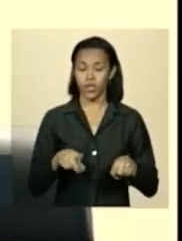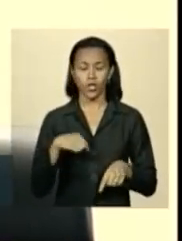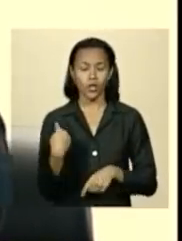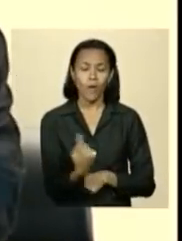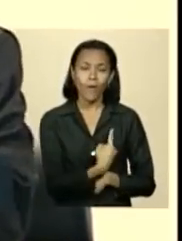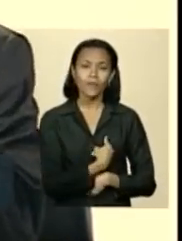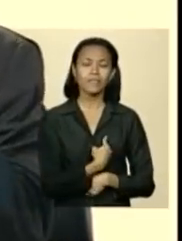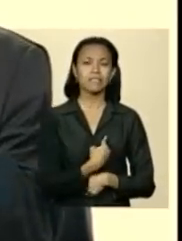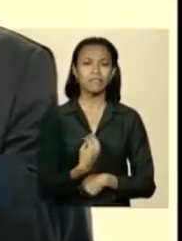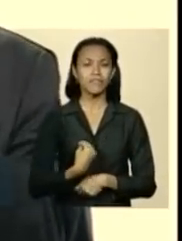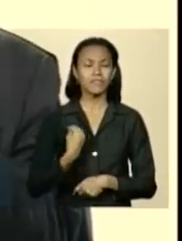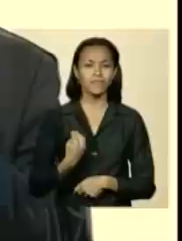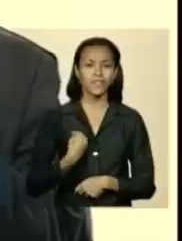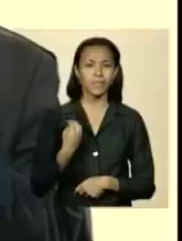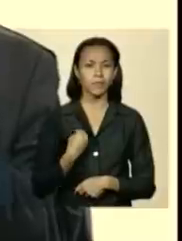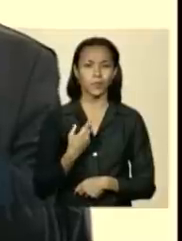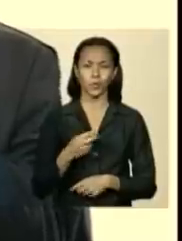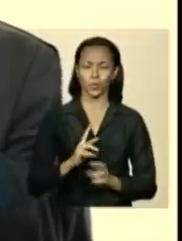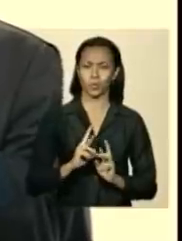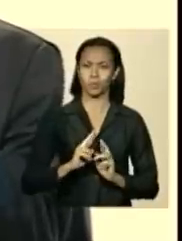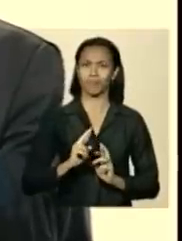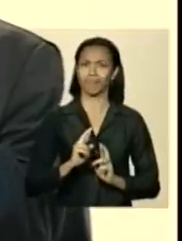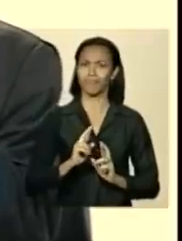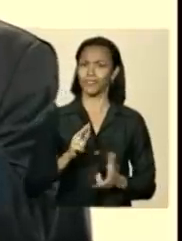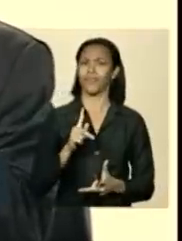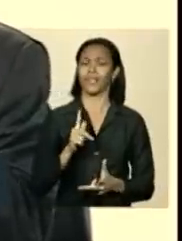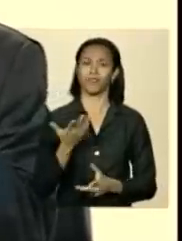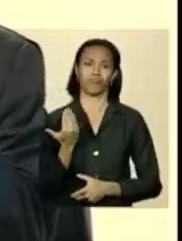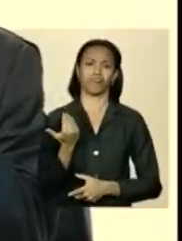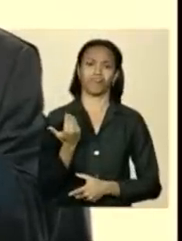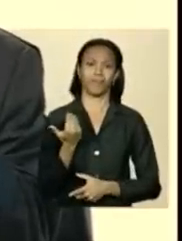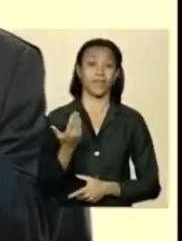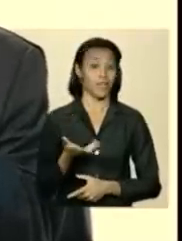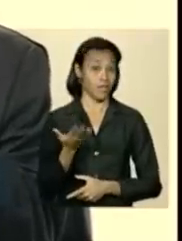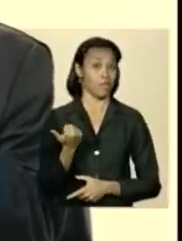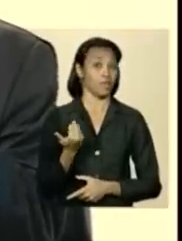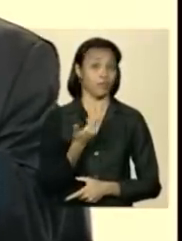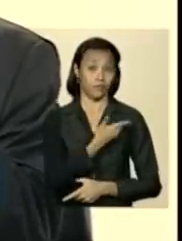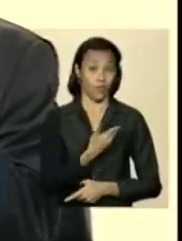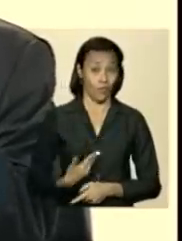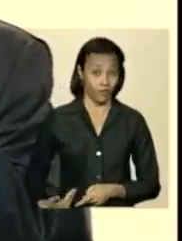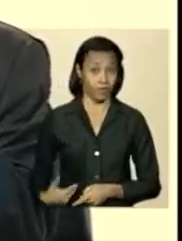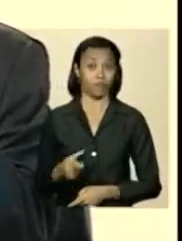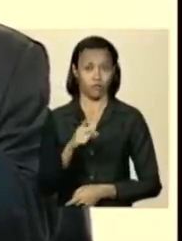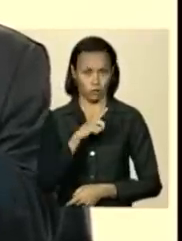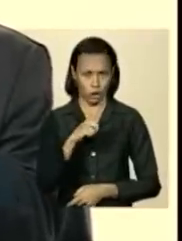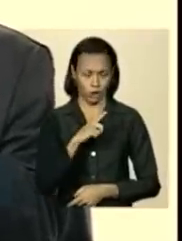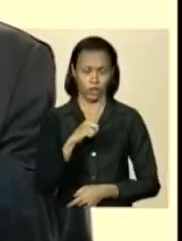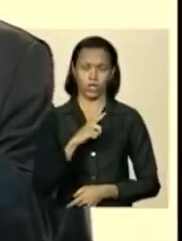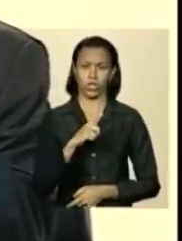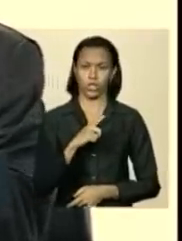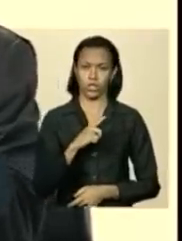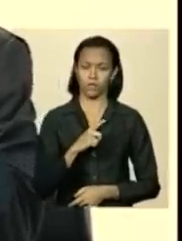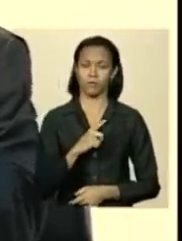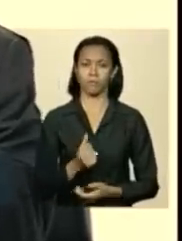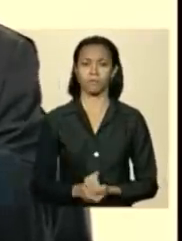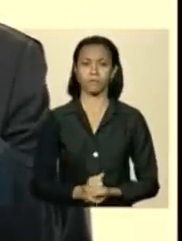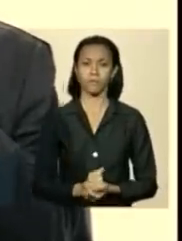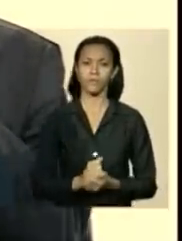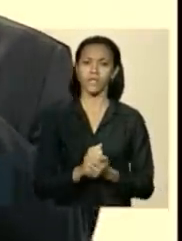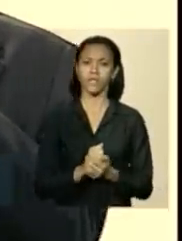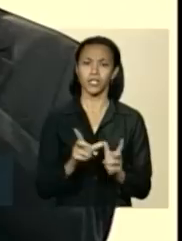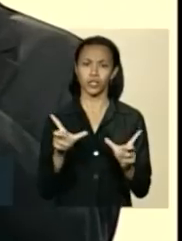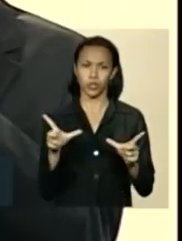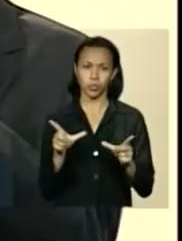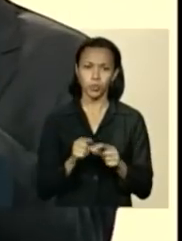distinto do tempo em que eh o estado brasileiro entendia que ele tinha que se Minimizar